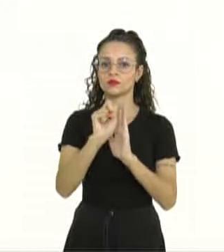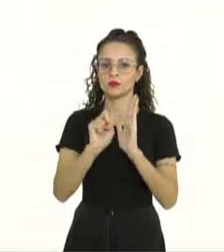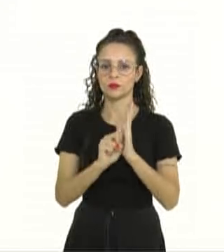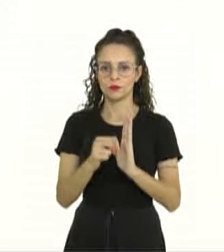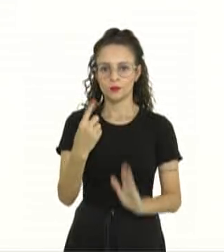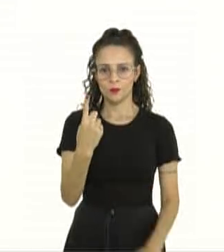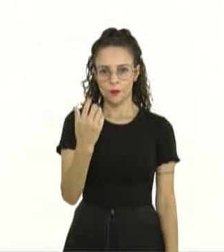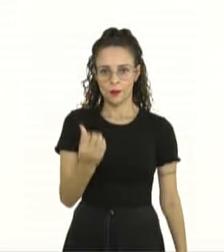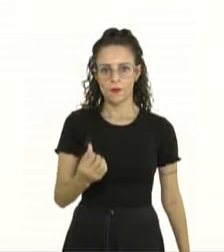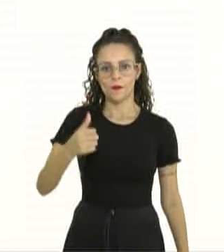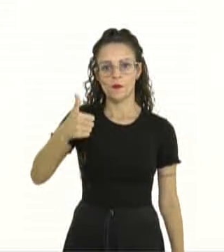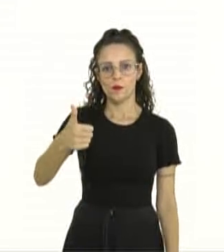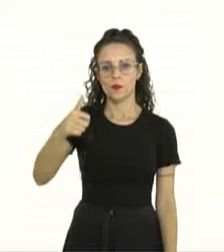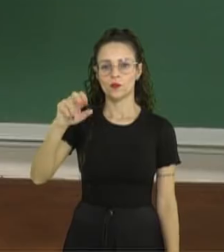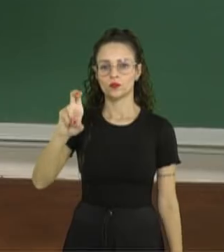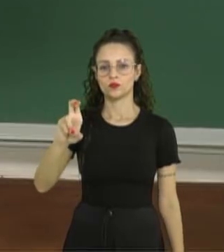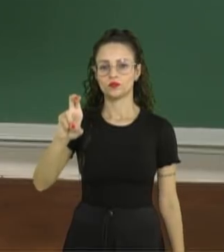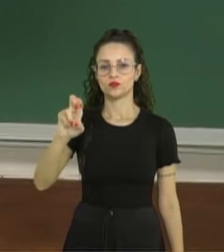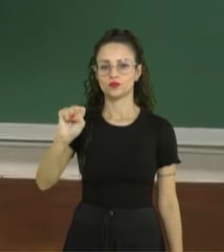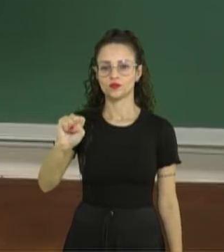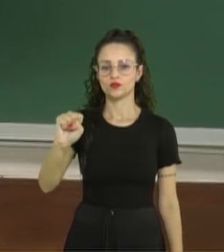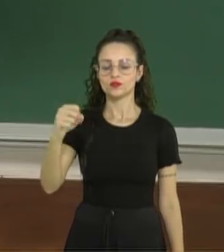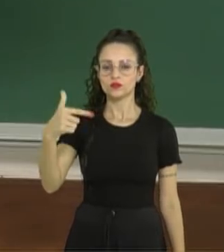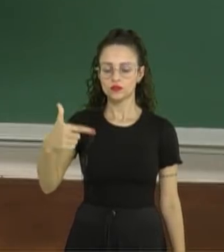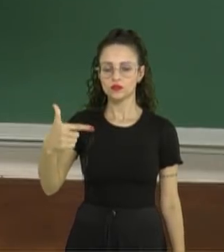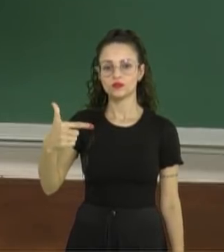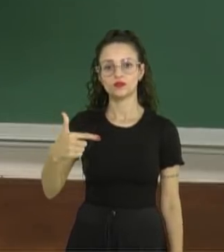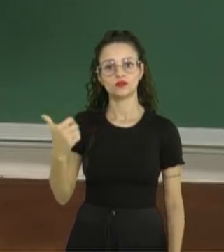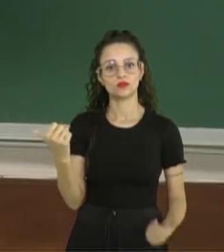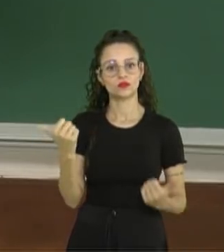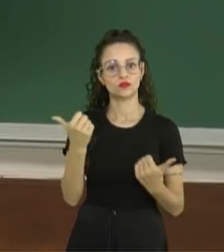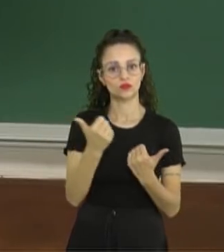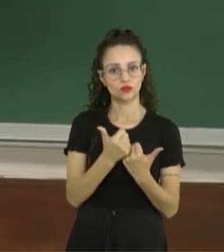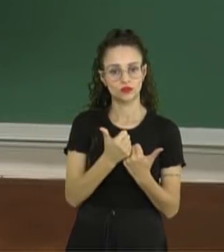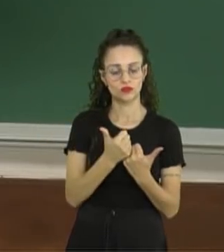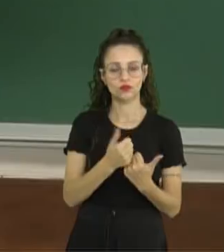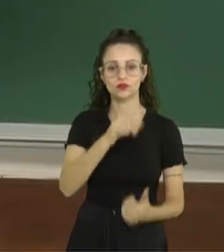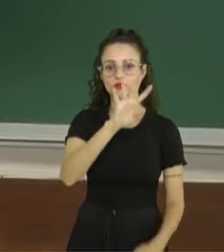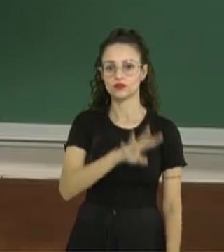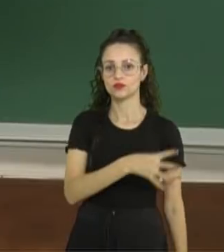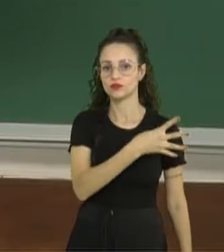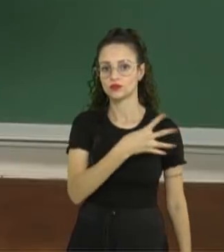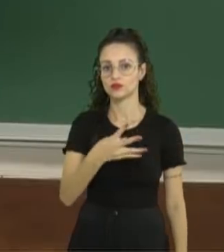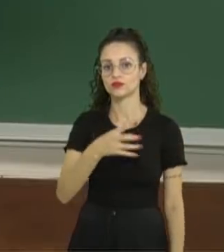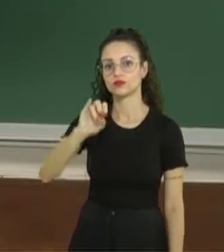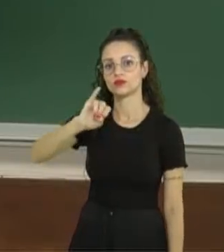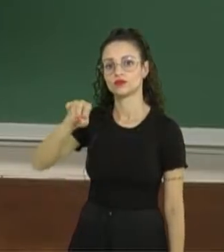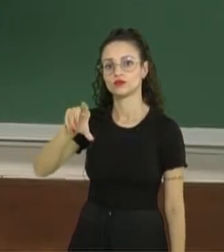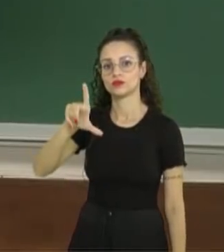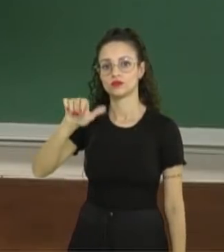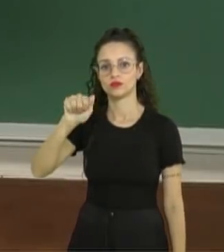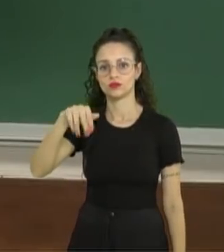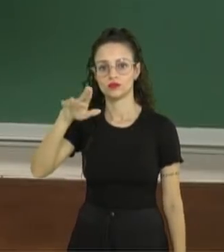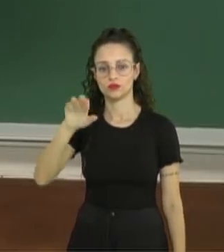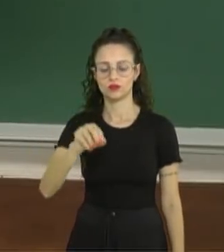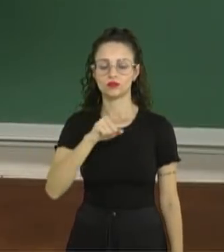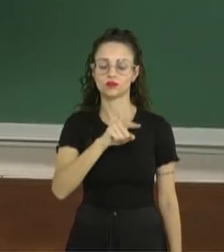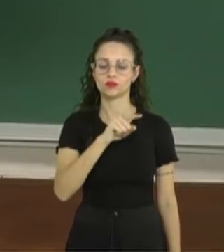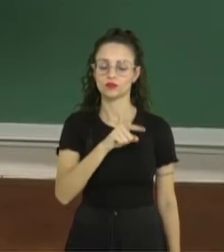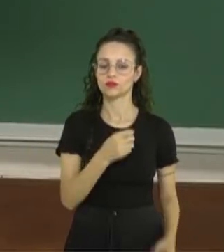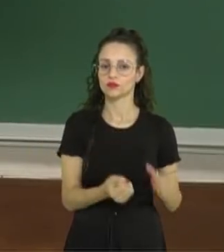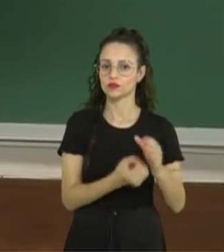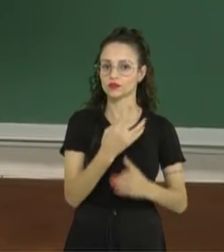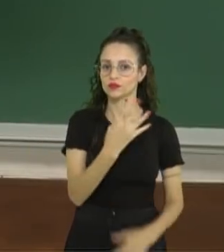em 1582, ele vem para substituir o chamado calendário juliano, criado lá em 44, 45 a.C.,